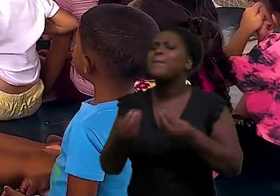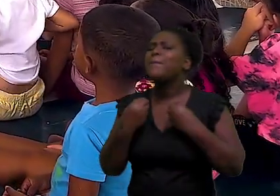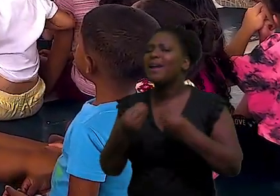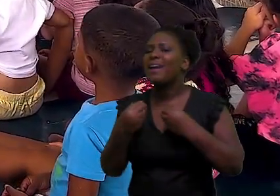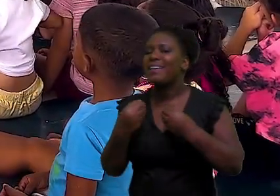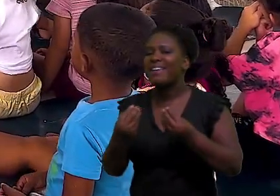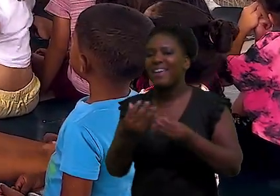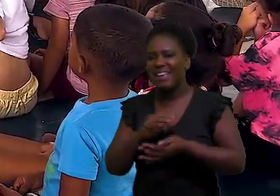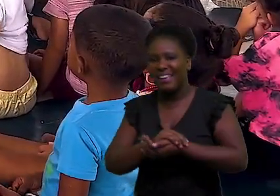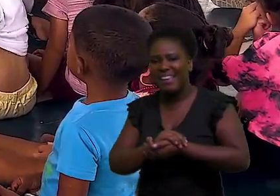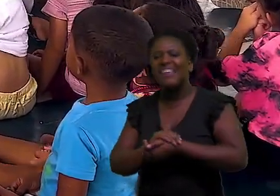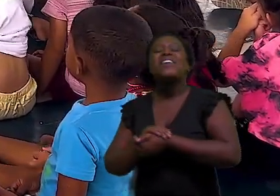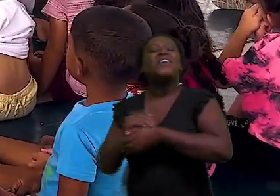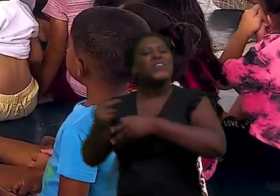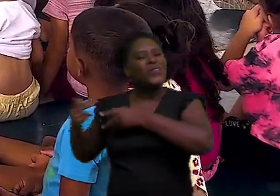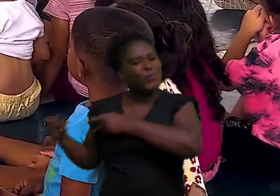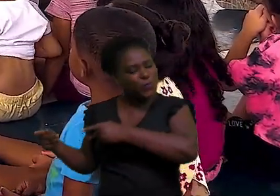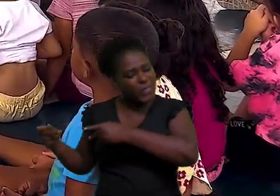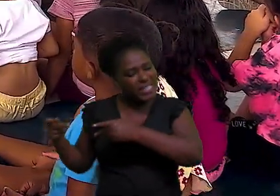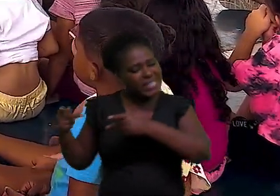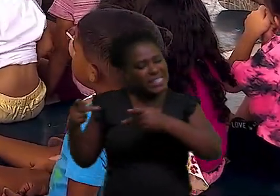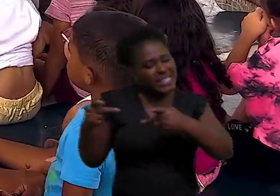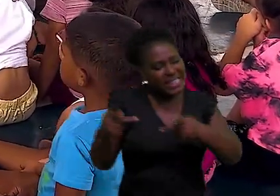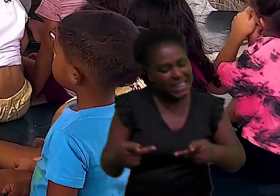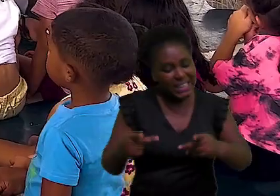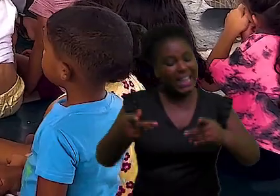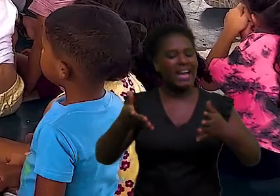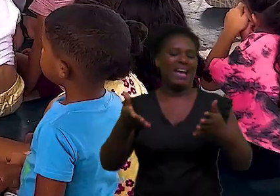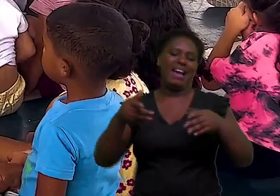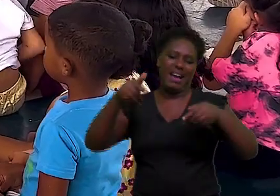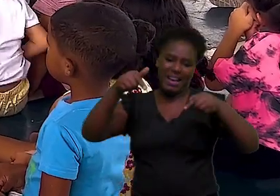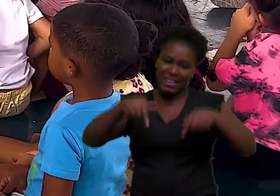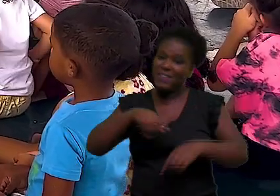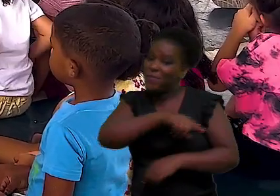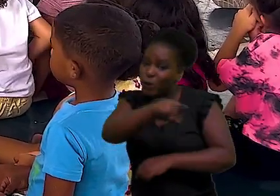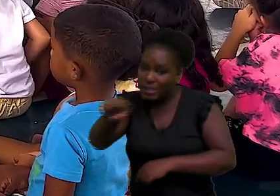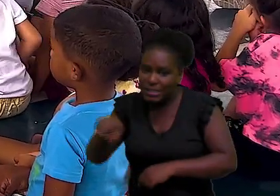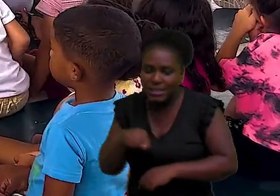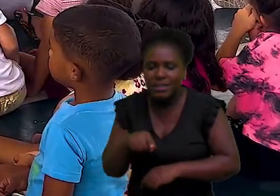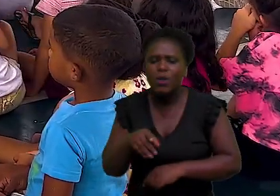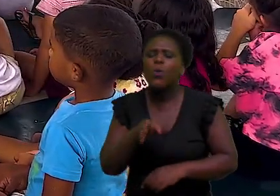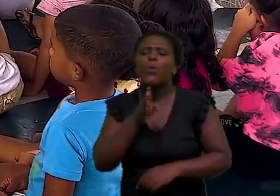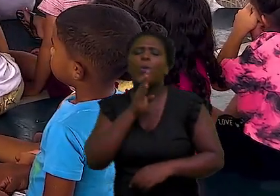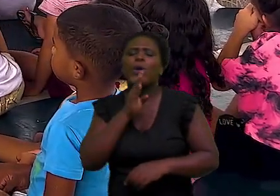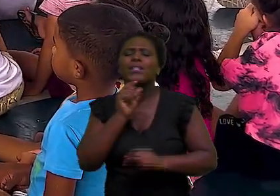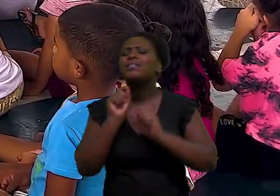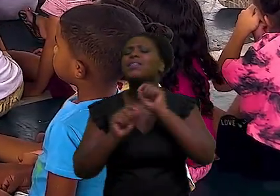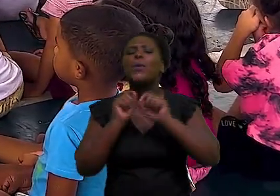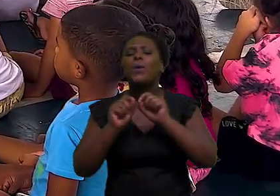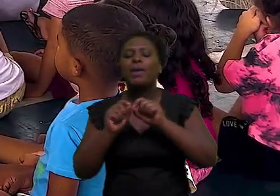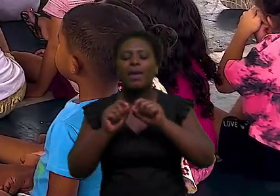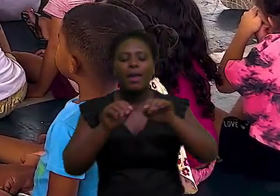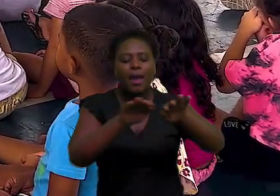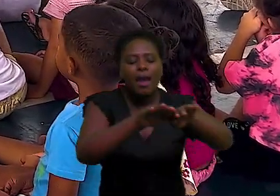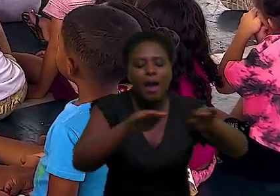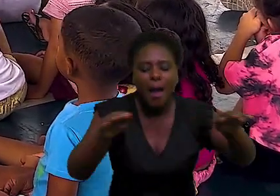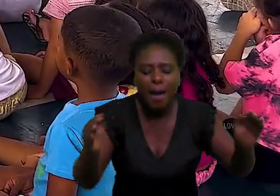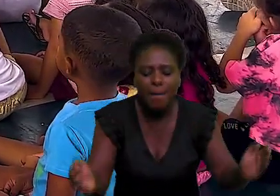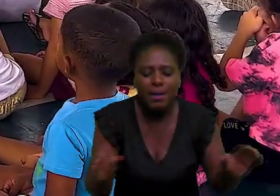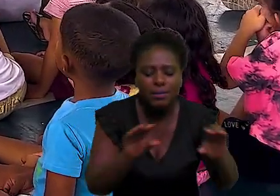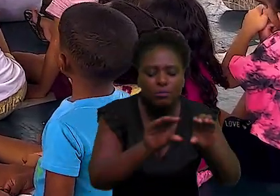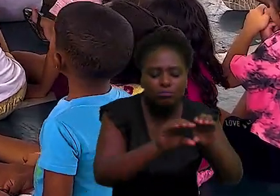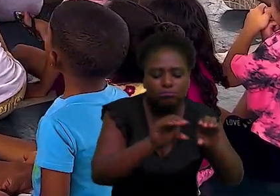Visitar vocês, conhecer a mesa educacional onde vocês estão. Vocês vão me levar para conhecer a